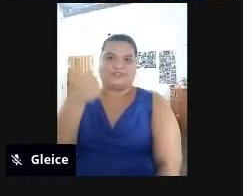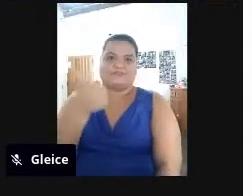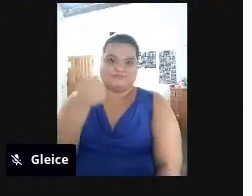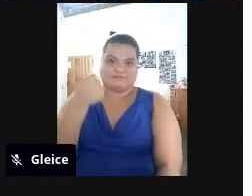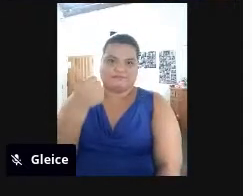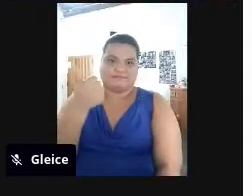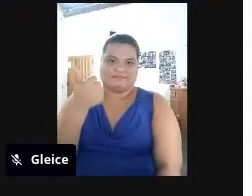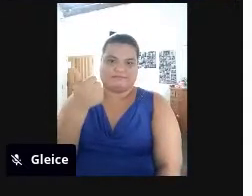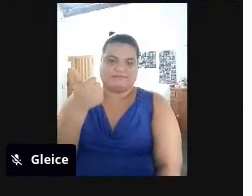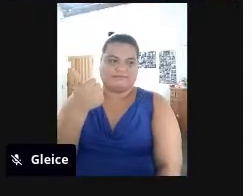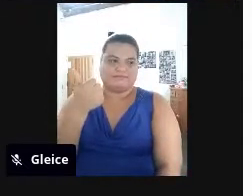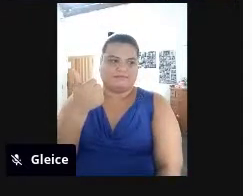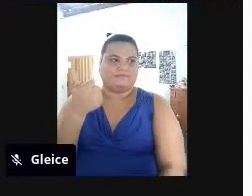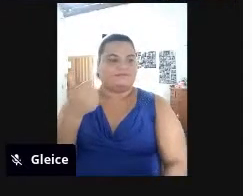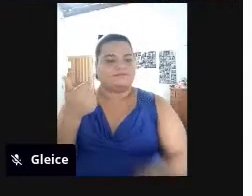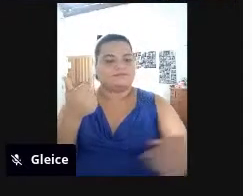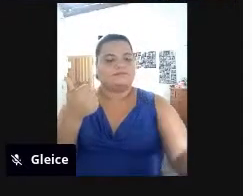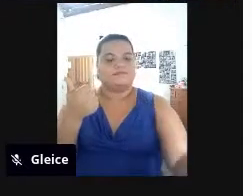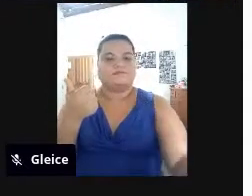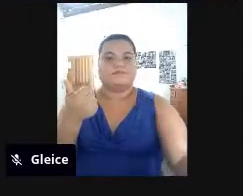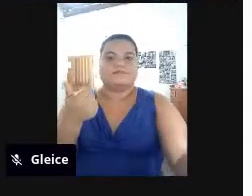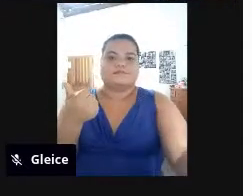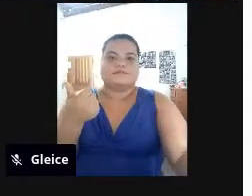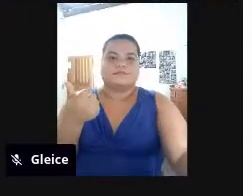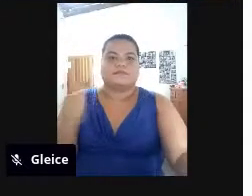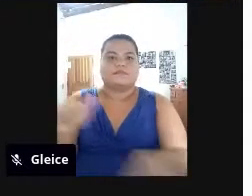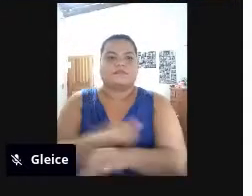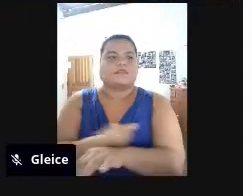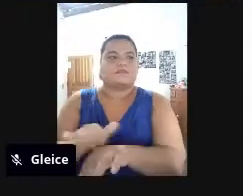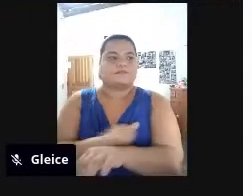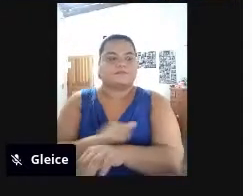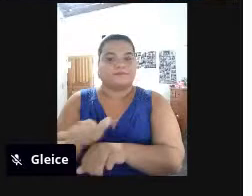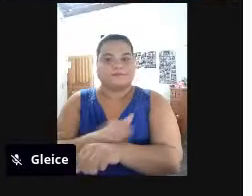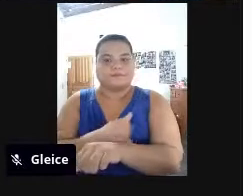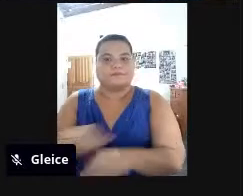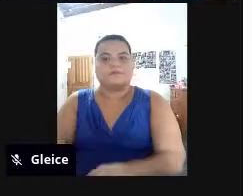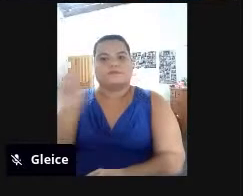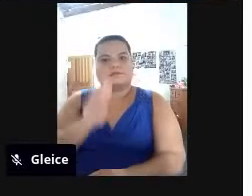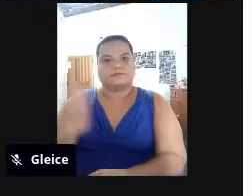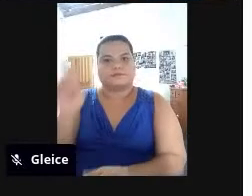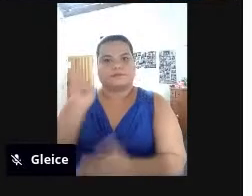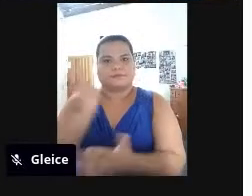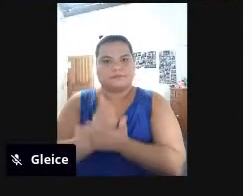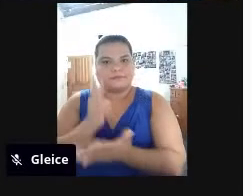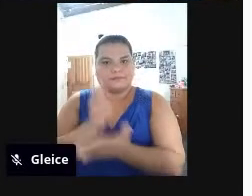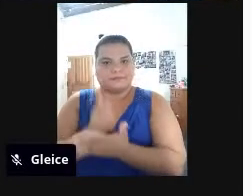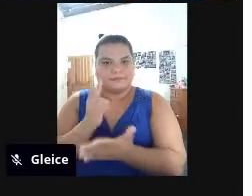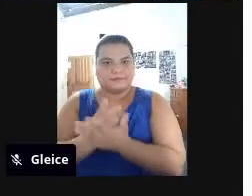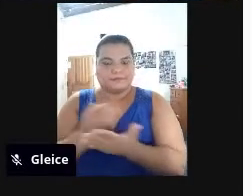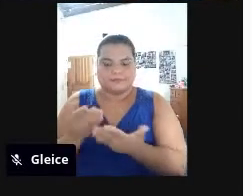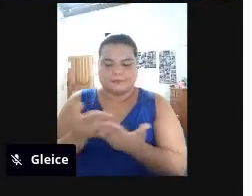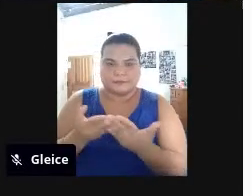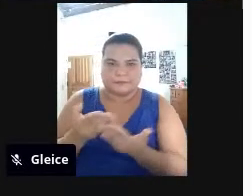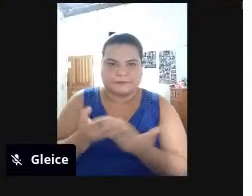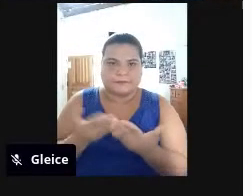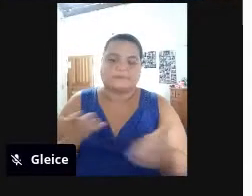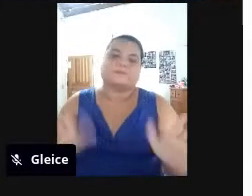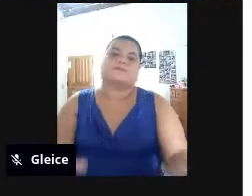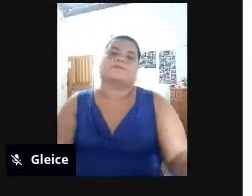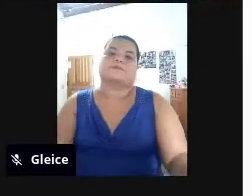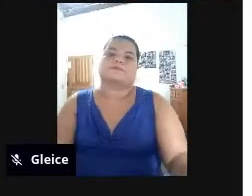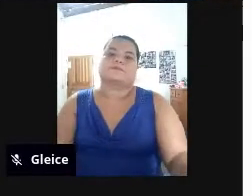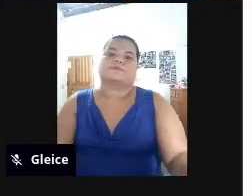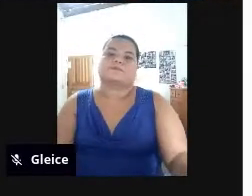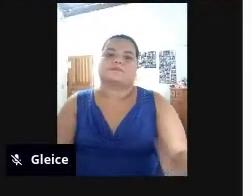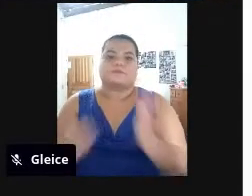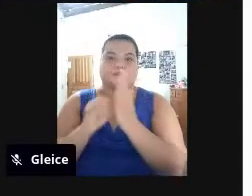soja. Então, está aí uma estratégia que a gente utiliza também na prática clínica. Então, gente, as